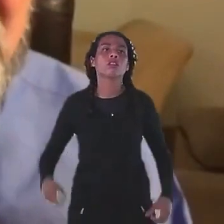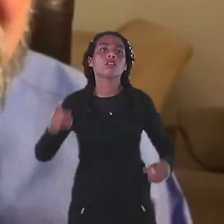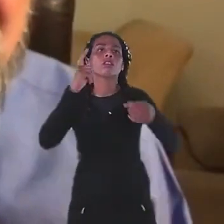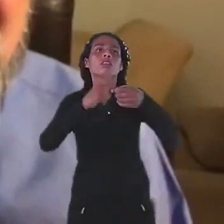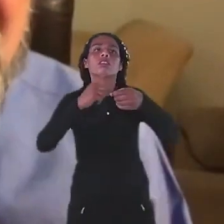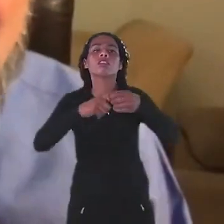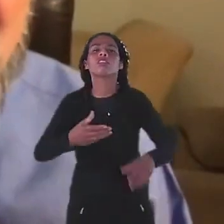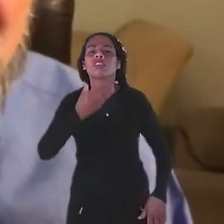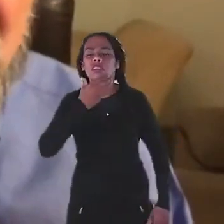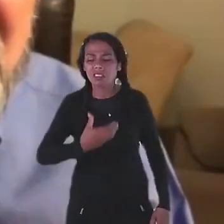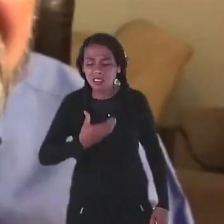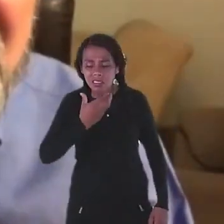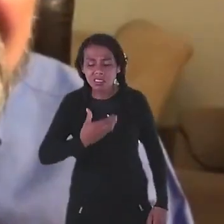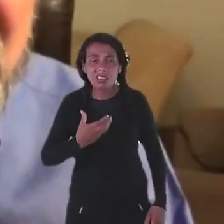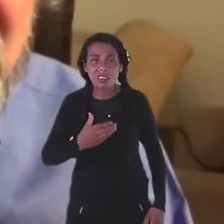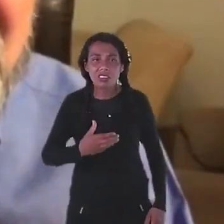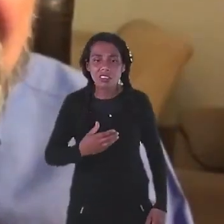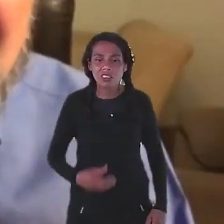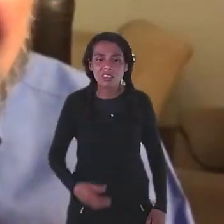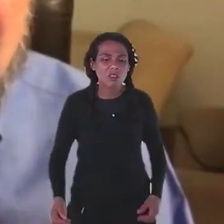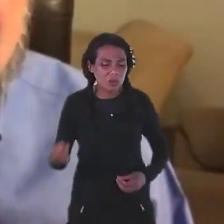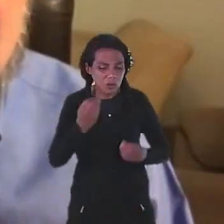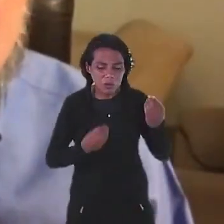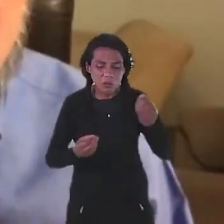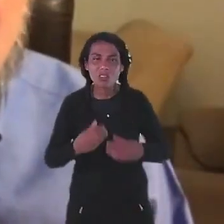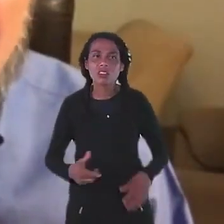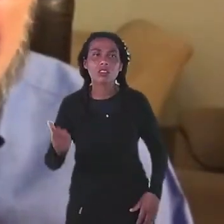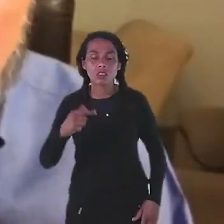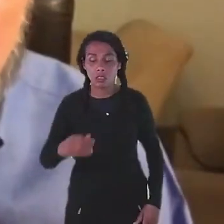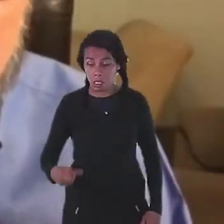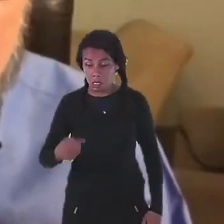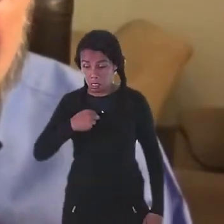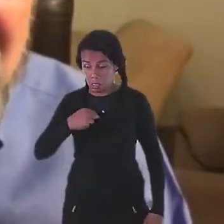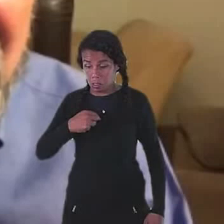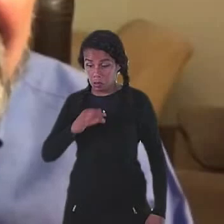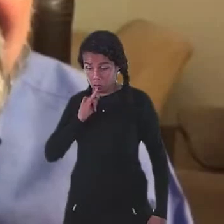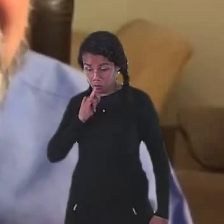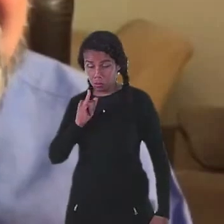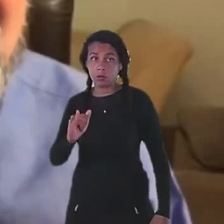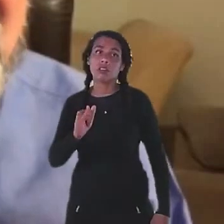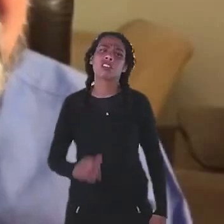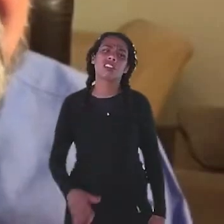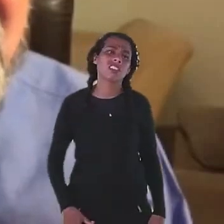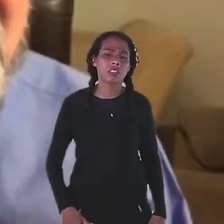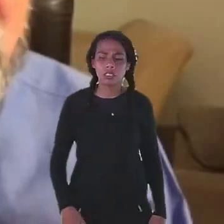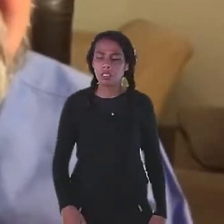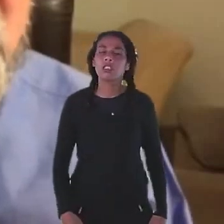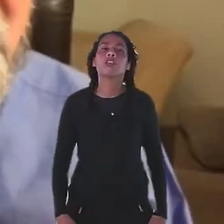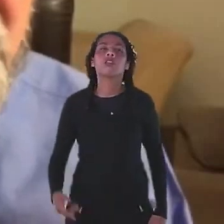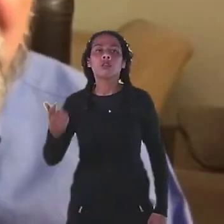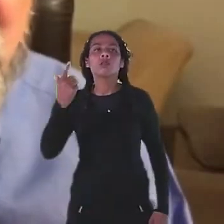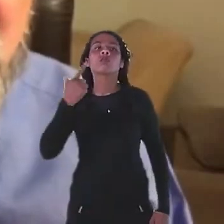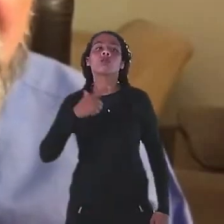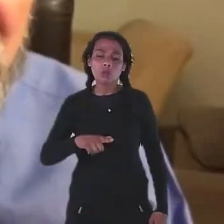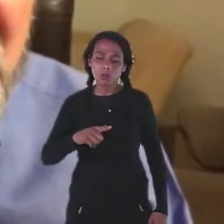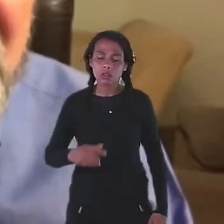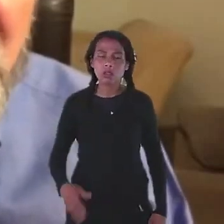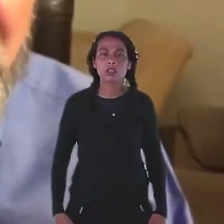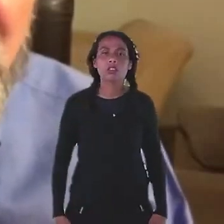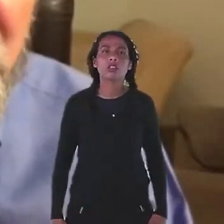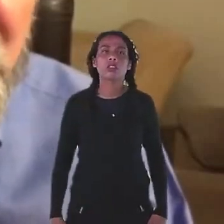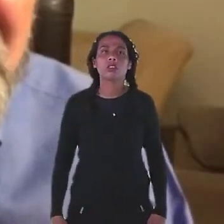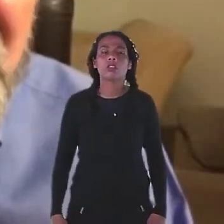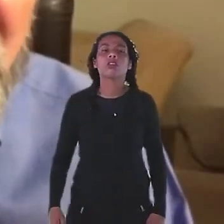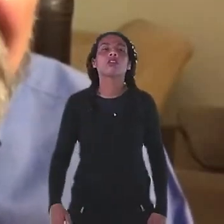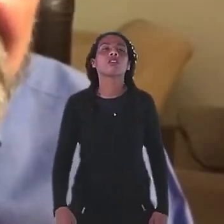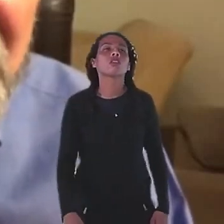talento humano está em qualquer lugar. A questão é só encontrar quem quer, né? Quais são os Santos Dumont que